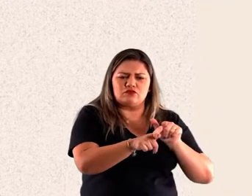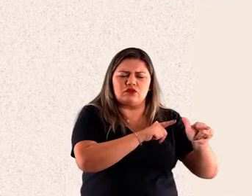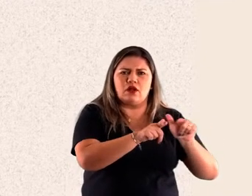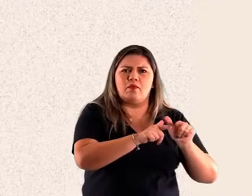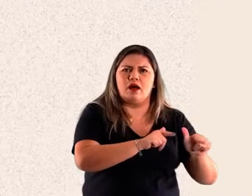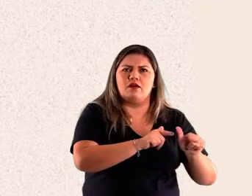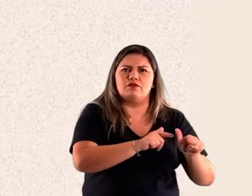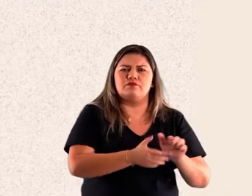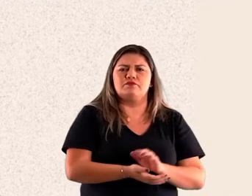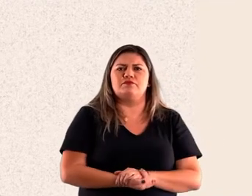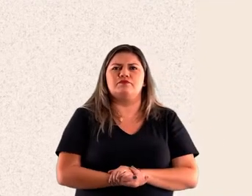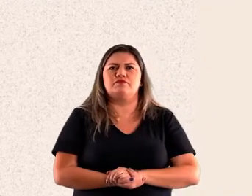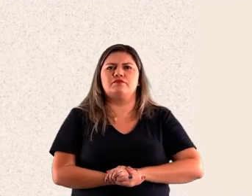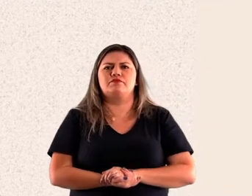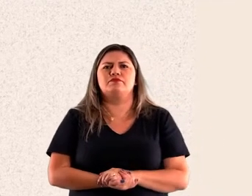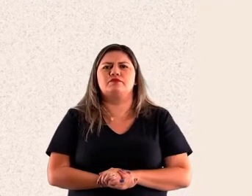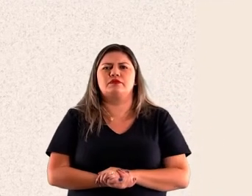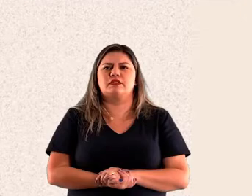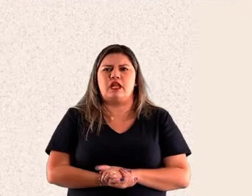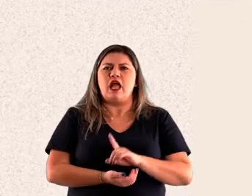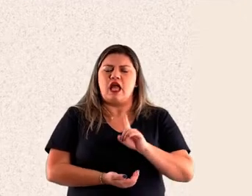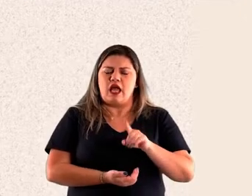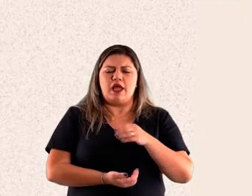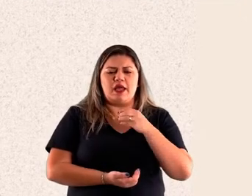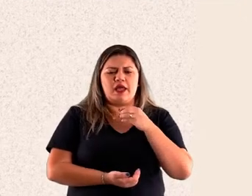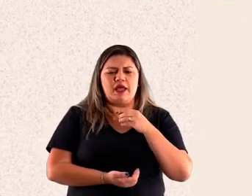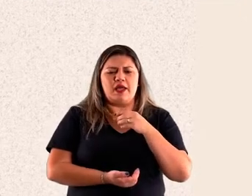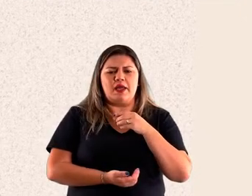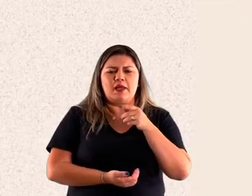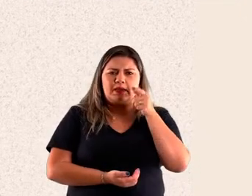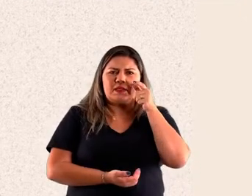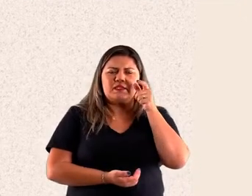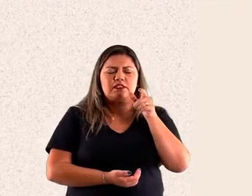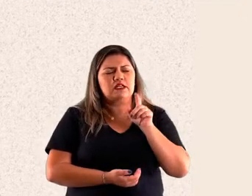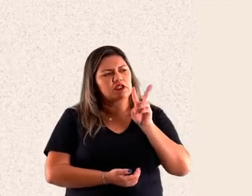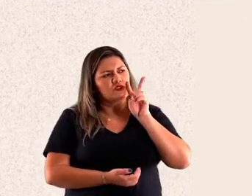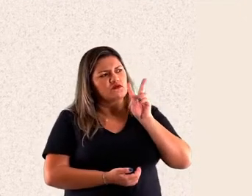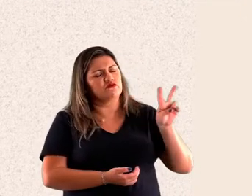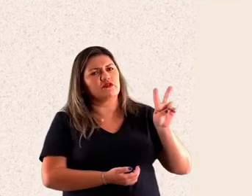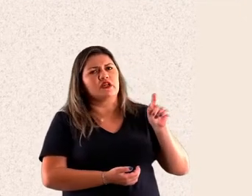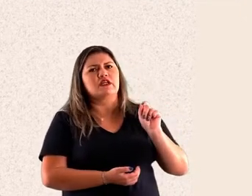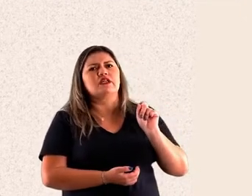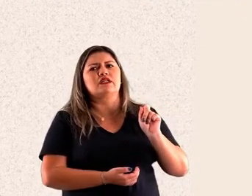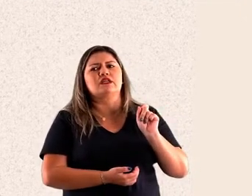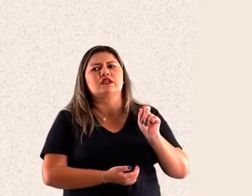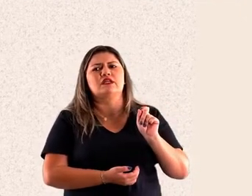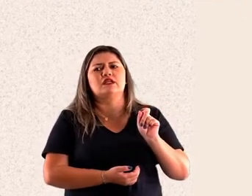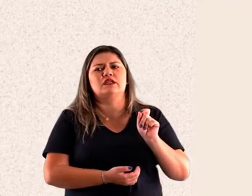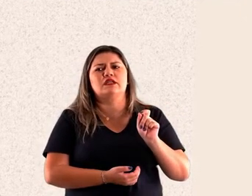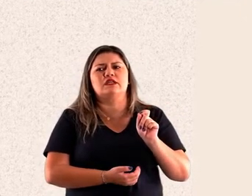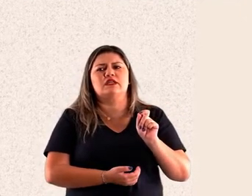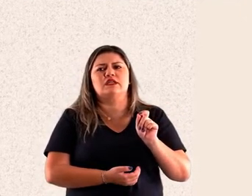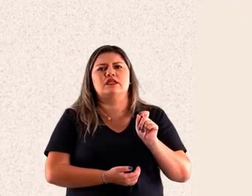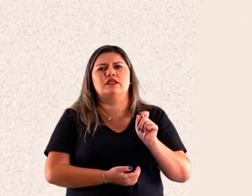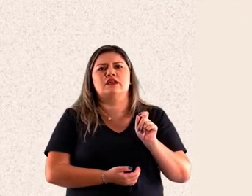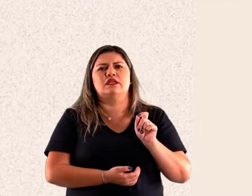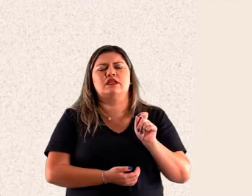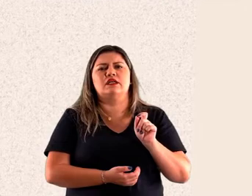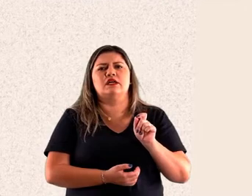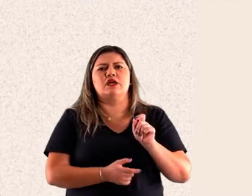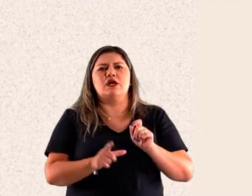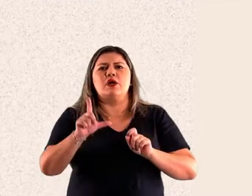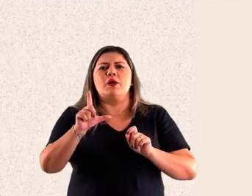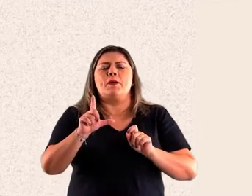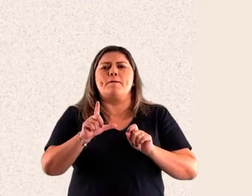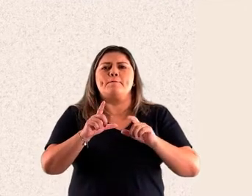e é interessante também né observar que a gente falou da da pirâmide de Maslow